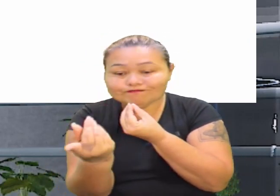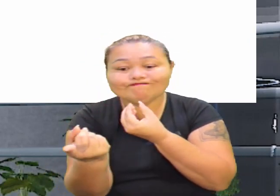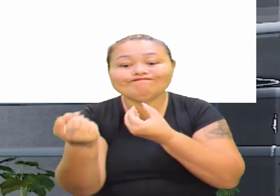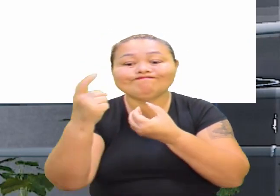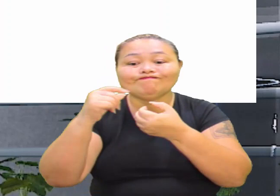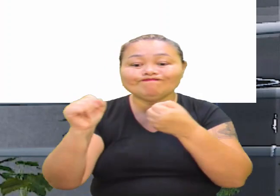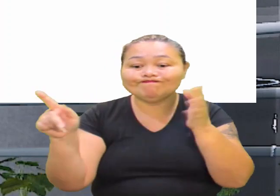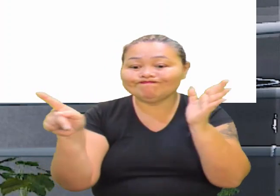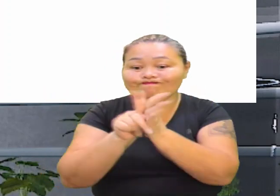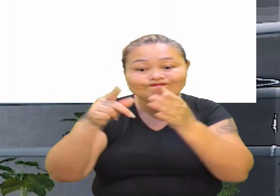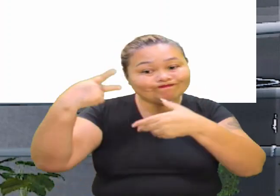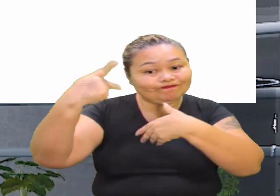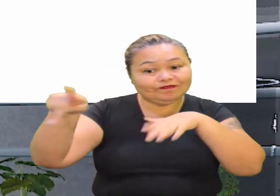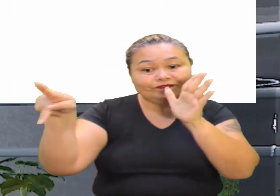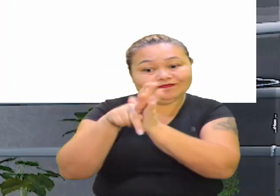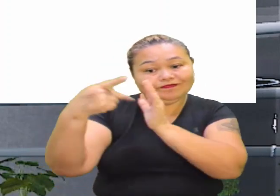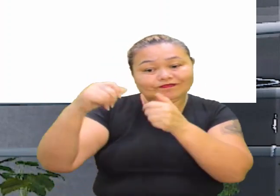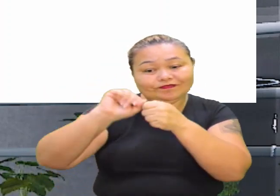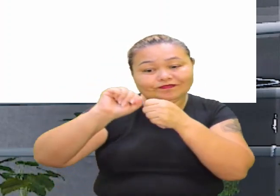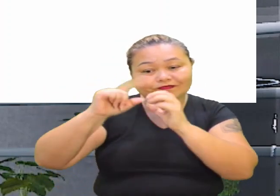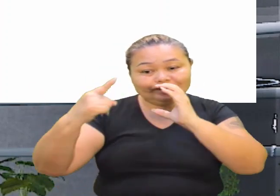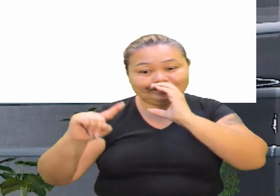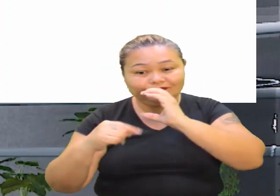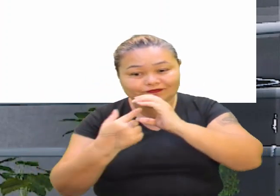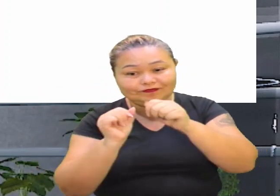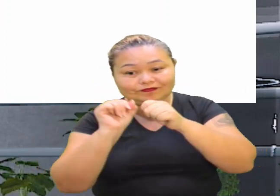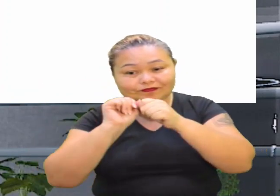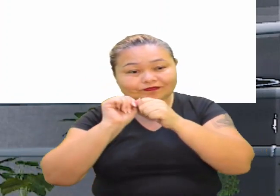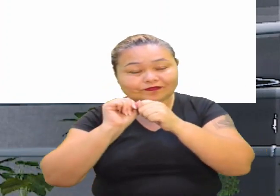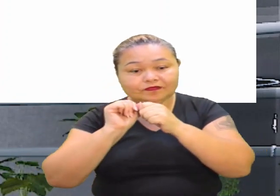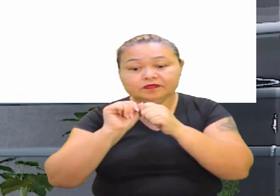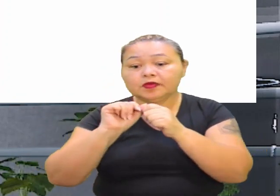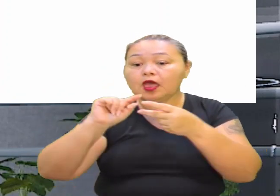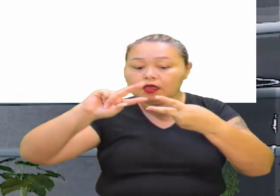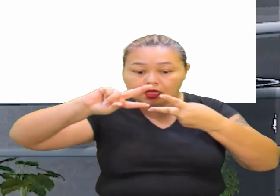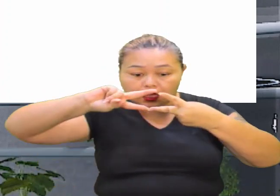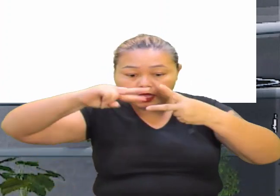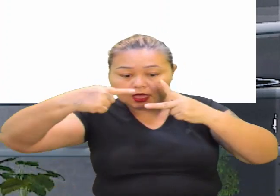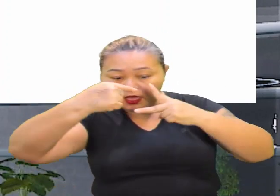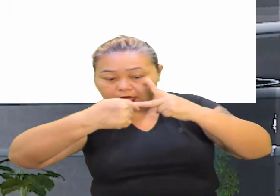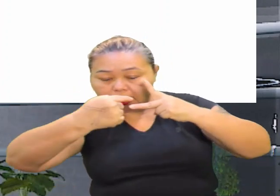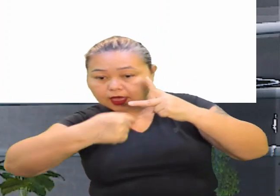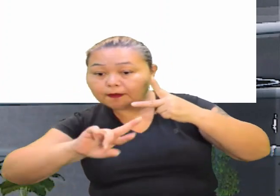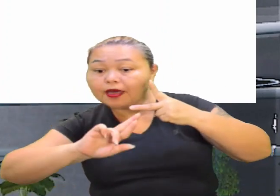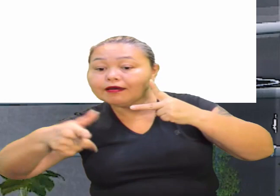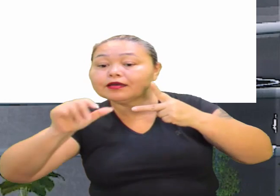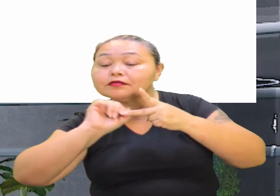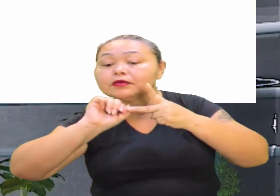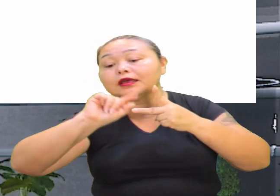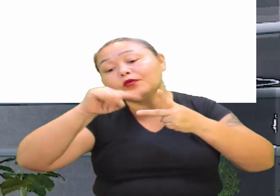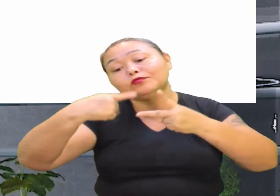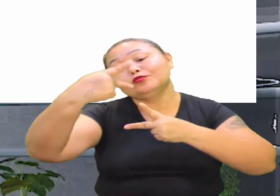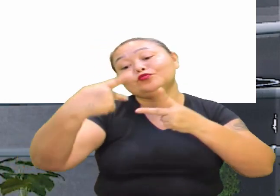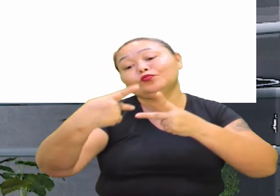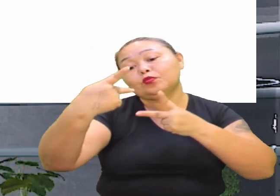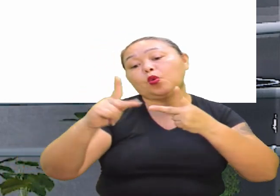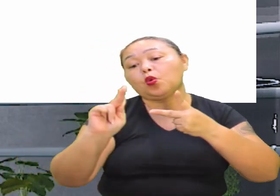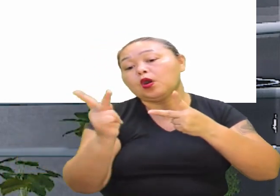Autofecundação. O que acontece, professor? Simples. Eles soltam gametas diferentes porque eles são